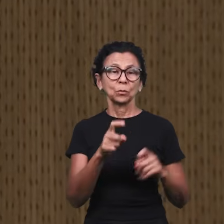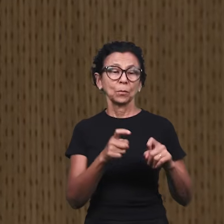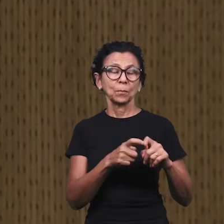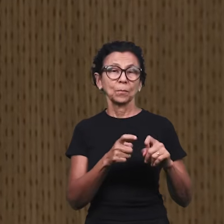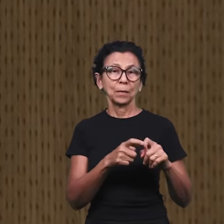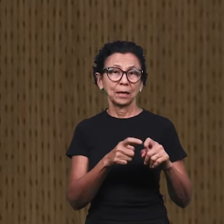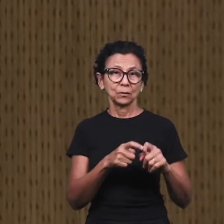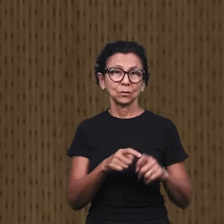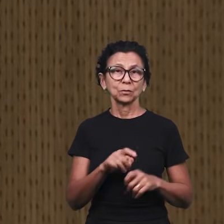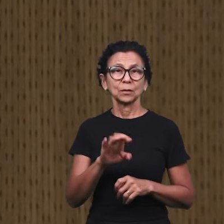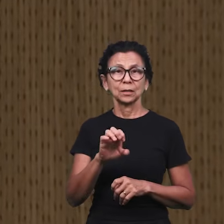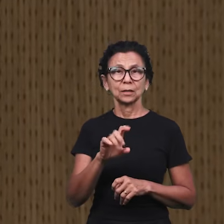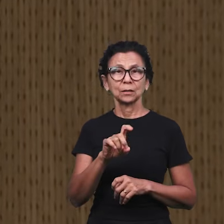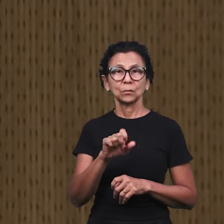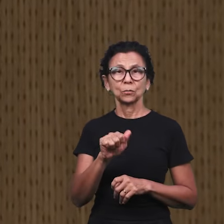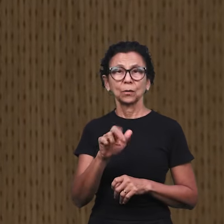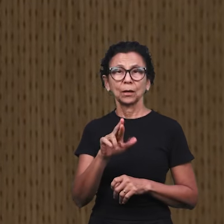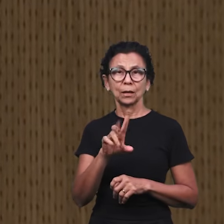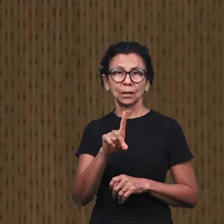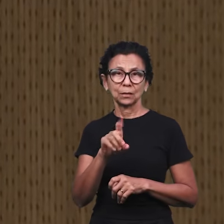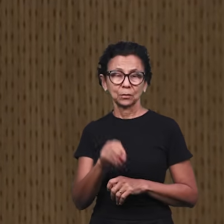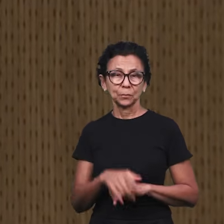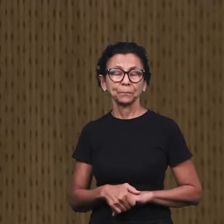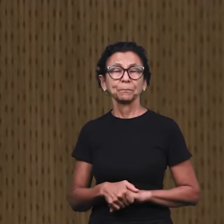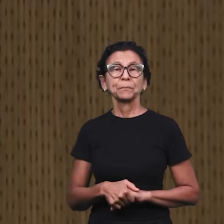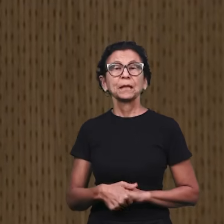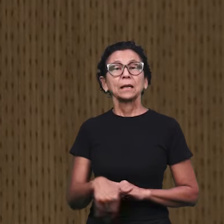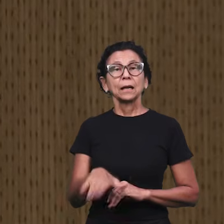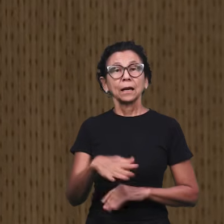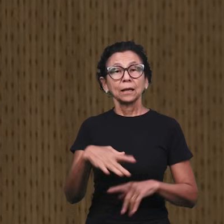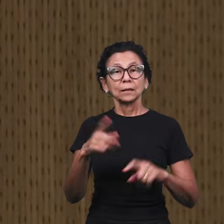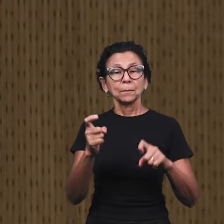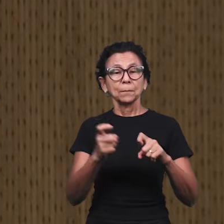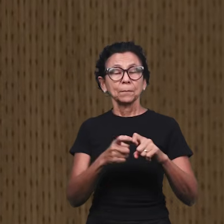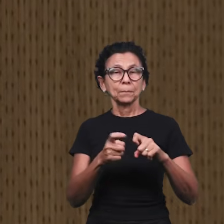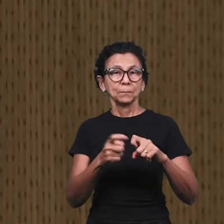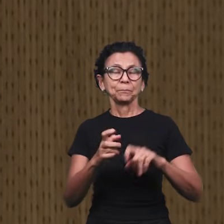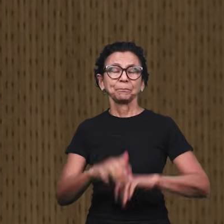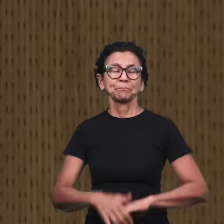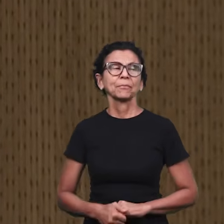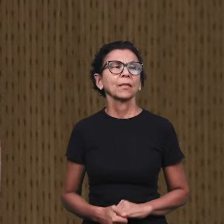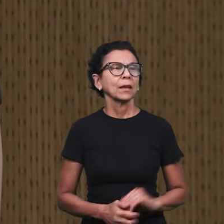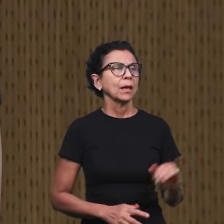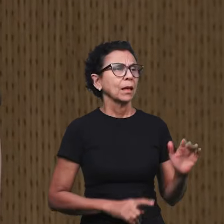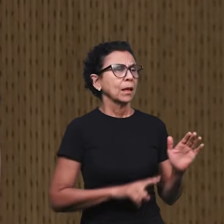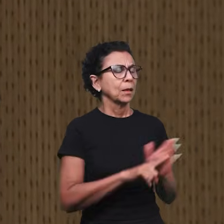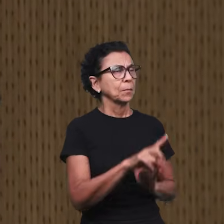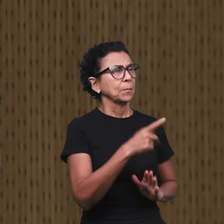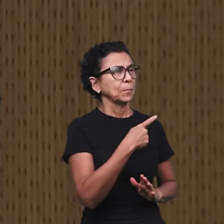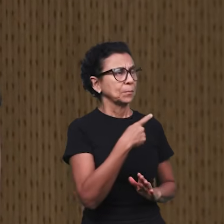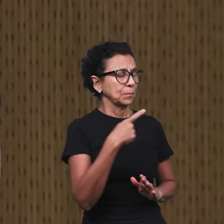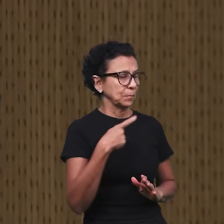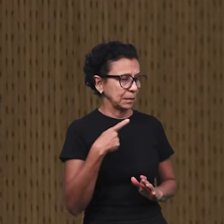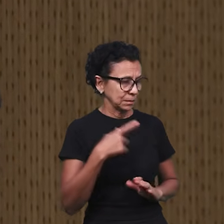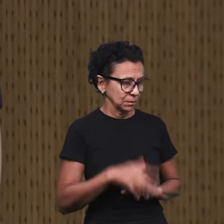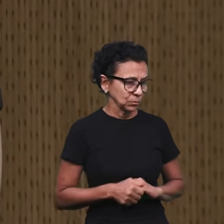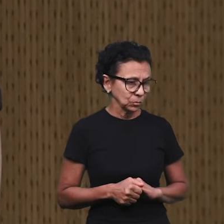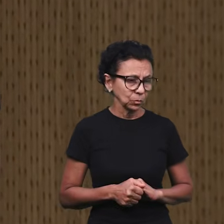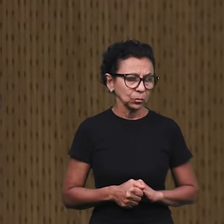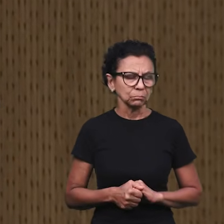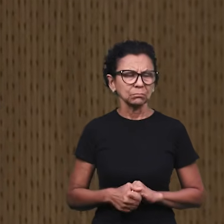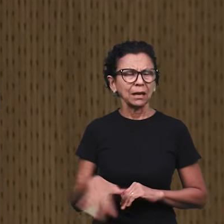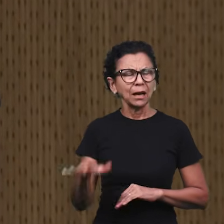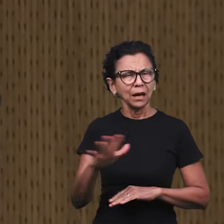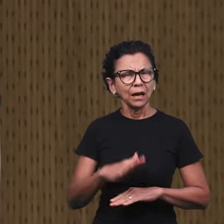Rossetti e nós vamos falar sobre a carreira da medicina. E eu queria já começar fazendo uma pergunta, pastor. Como foi que o senhor escolheu